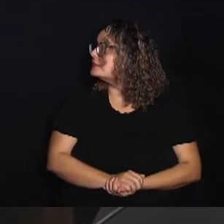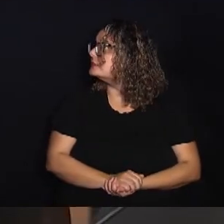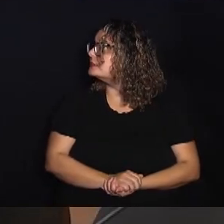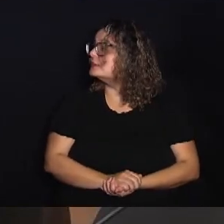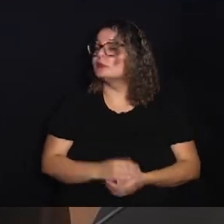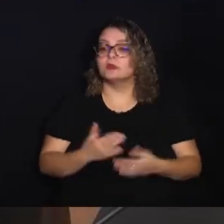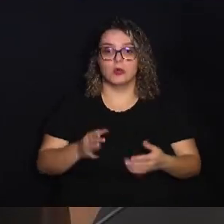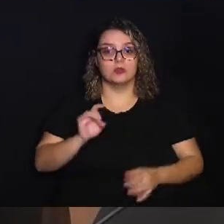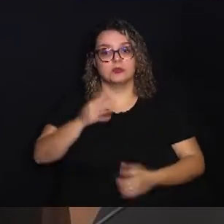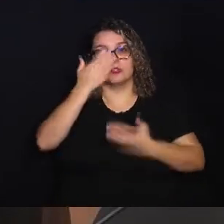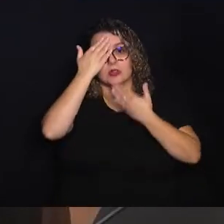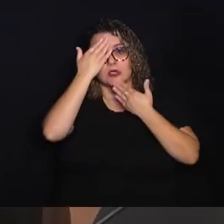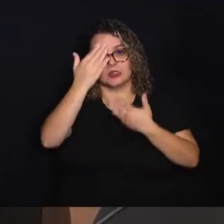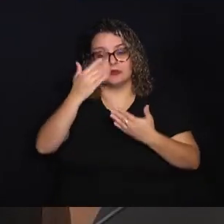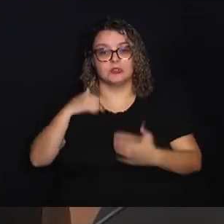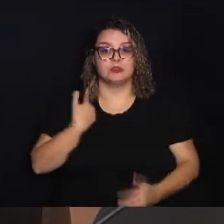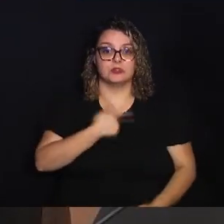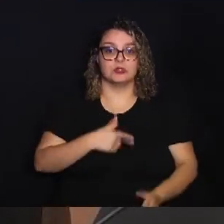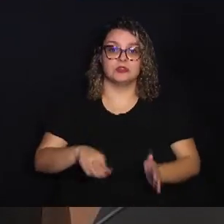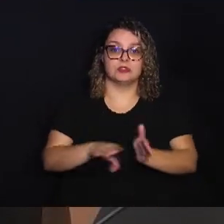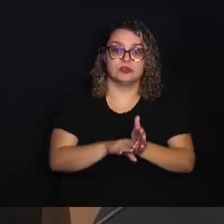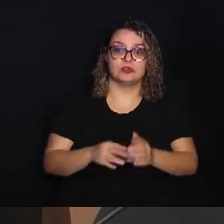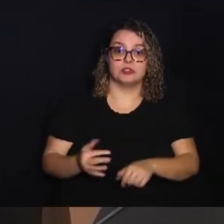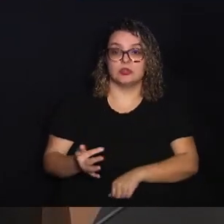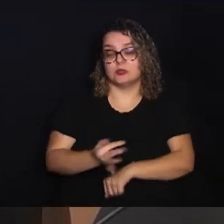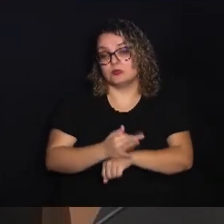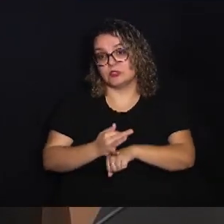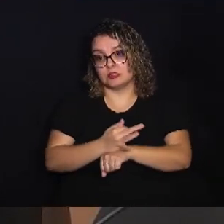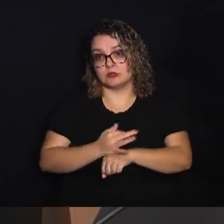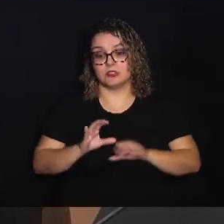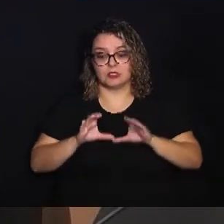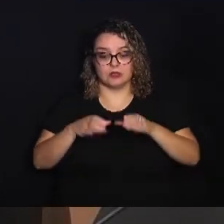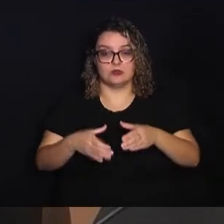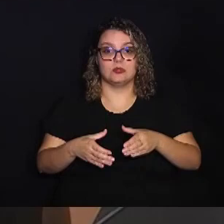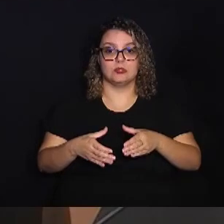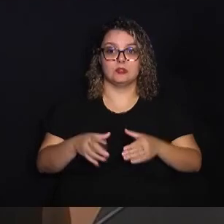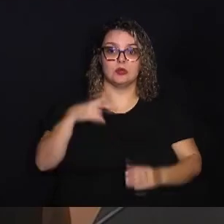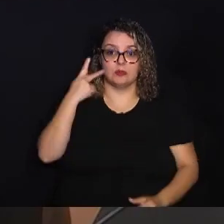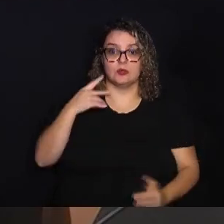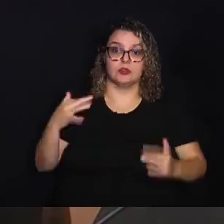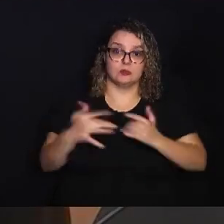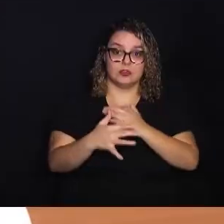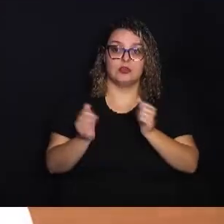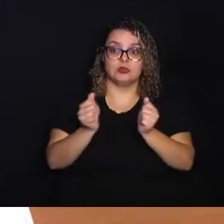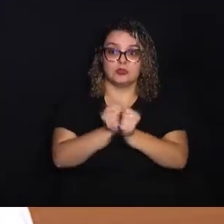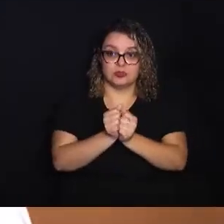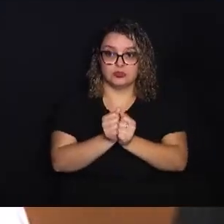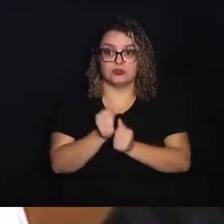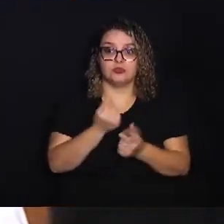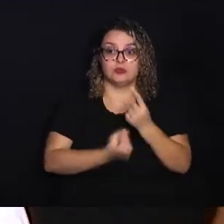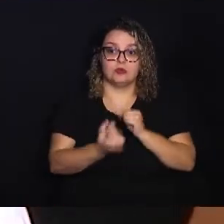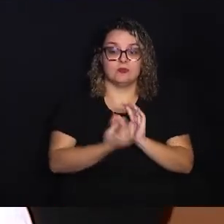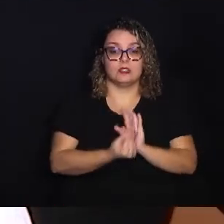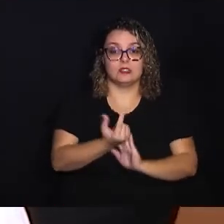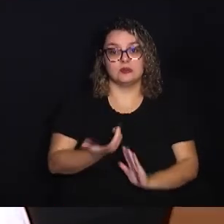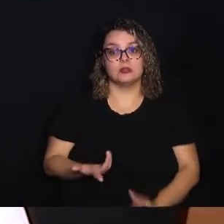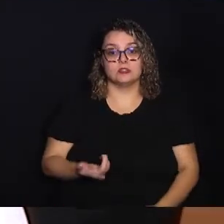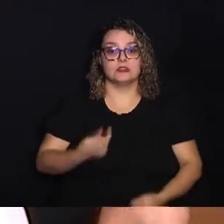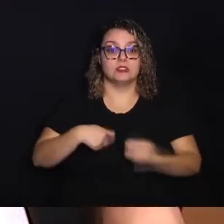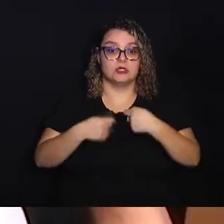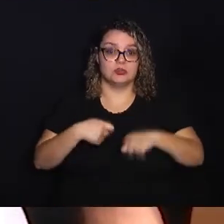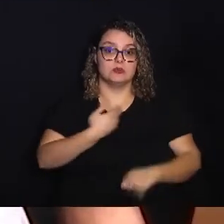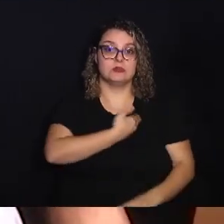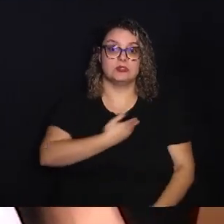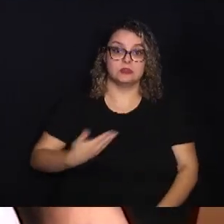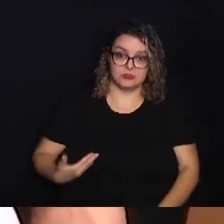Fernando bom só agradecer né Nós estamos chegando a um recesso e a comissão de política Urbana juntamente com Finanças e orçamento